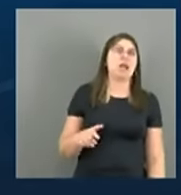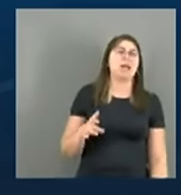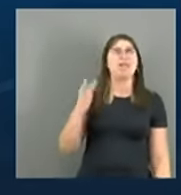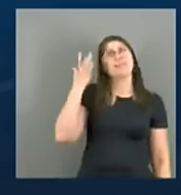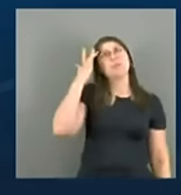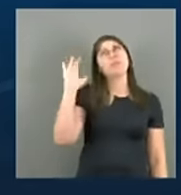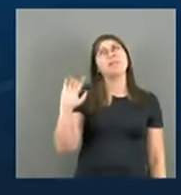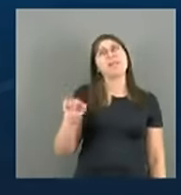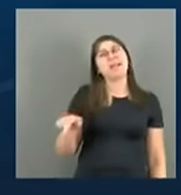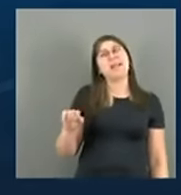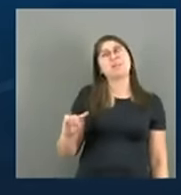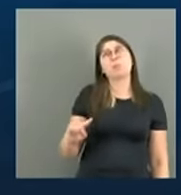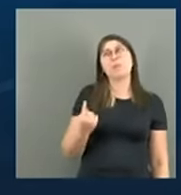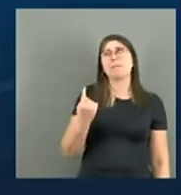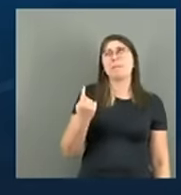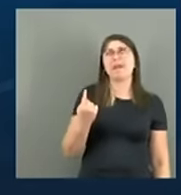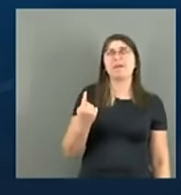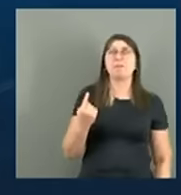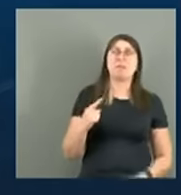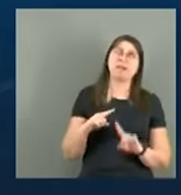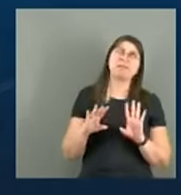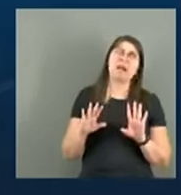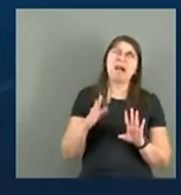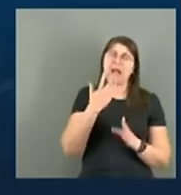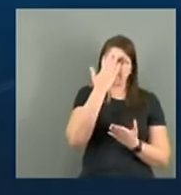se fui um dos primeiros, mas eu acredito que sim, tá?